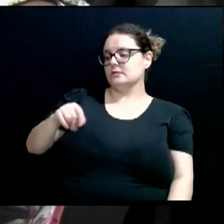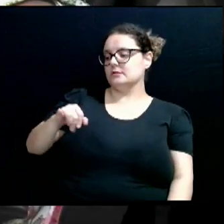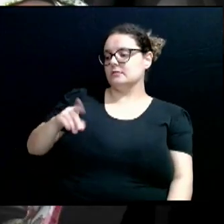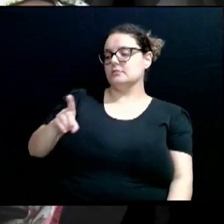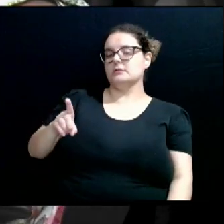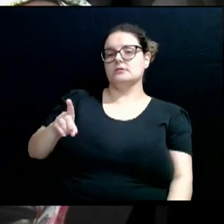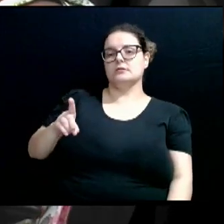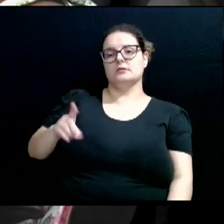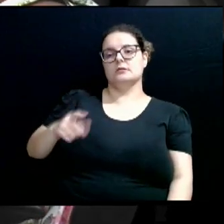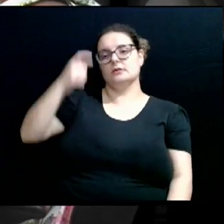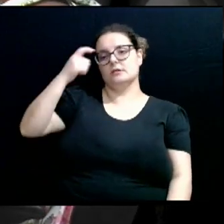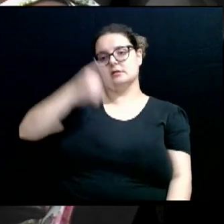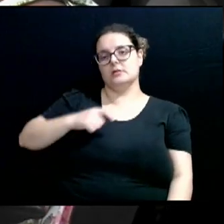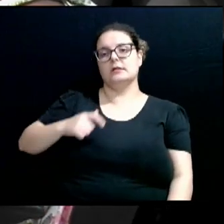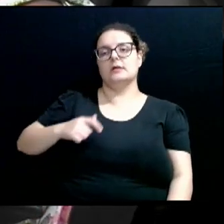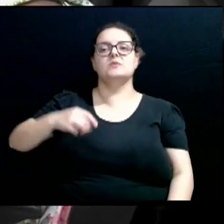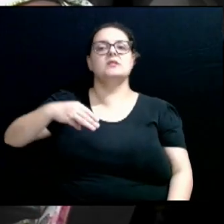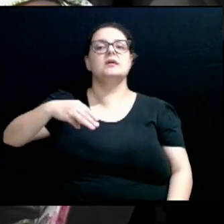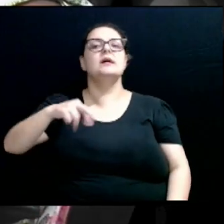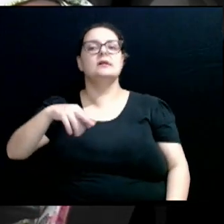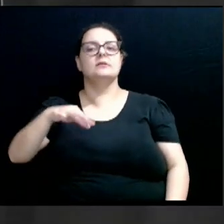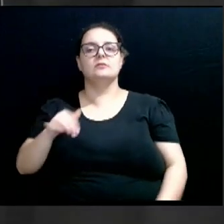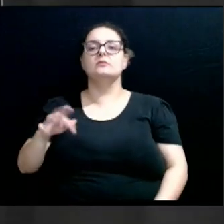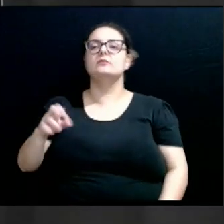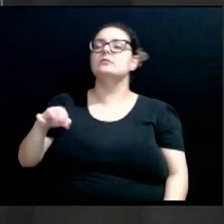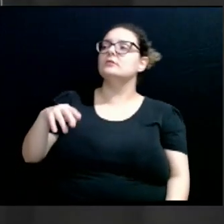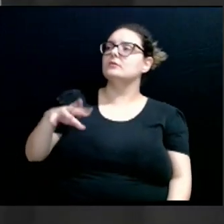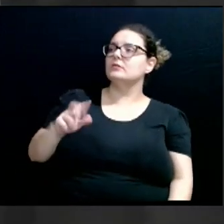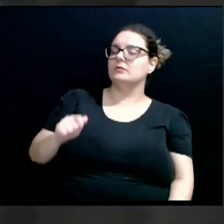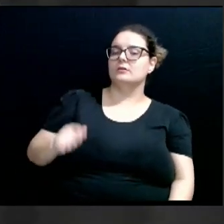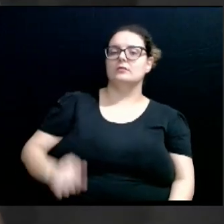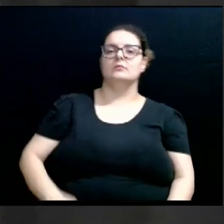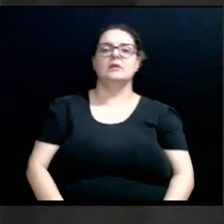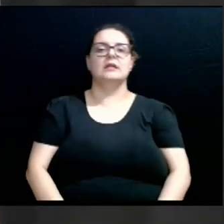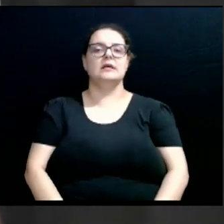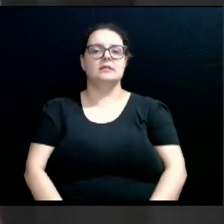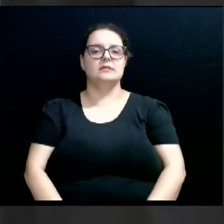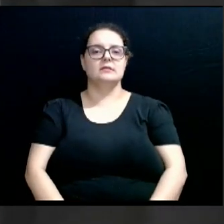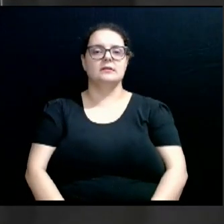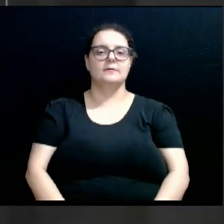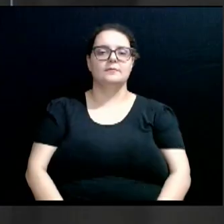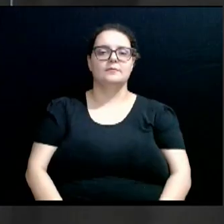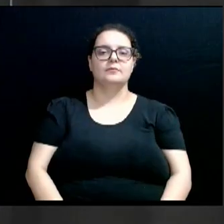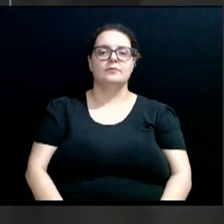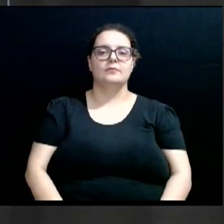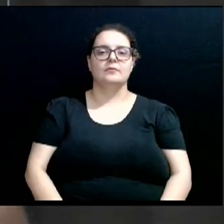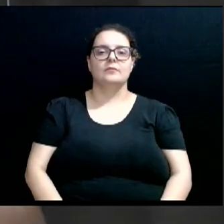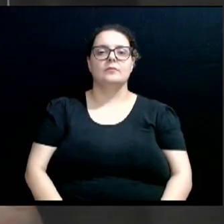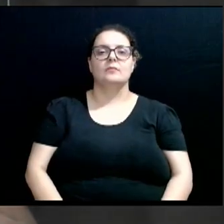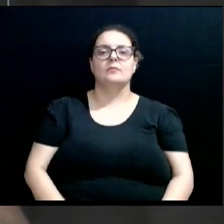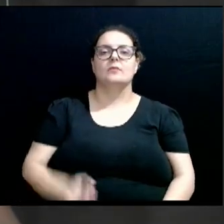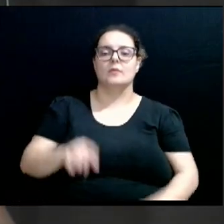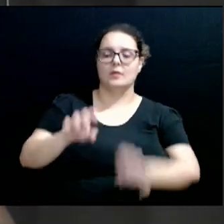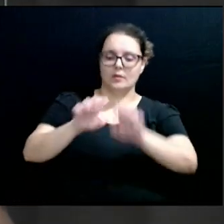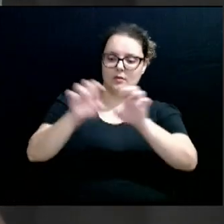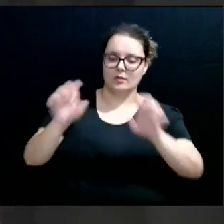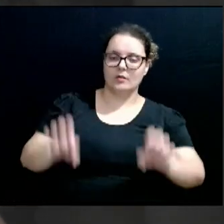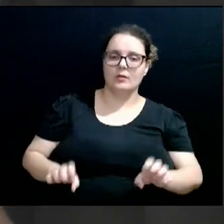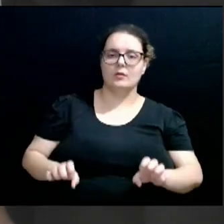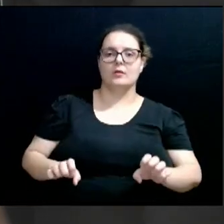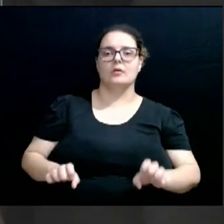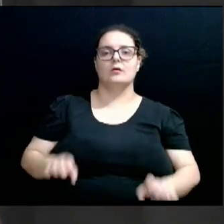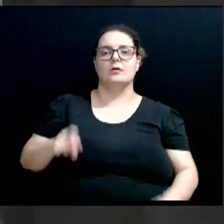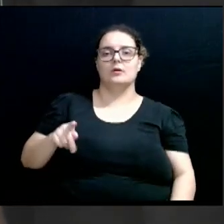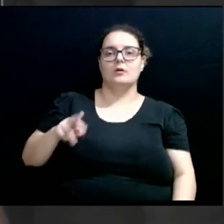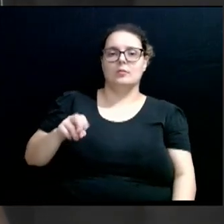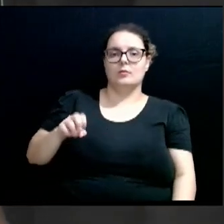né, somos gestoras do observatório, e como você falou, o MIPID passou por uma reestruturação, né, então nós temos hoje o PROERER, que é um programa de educação